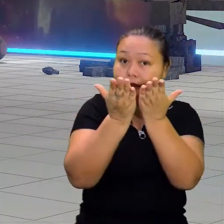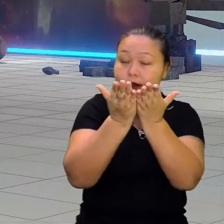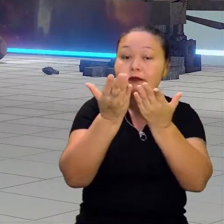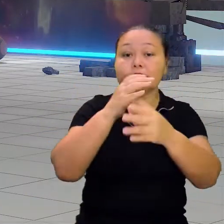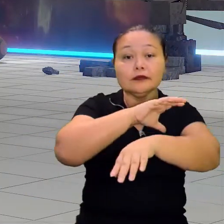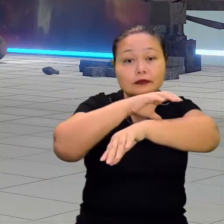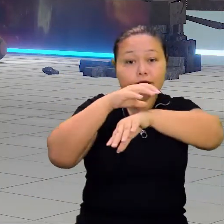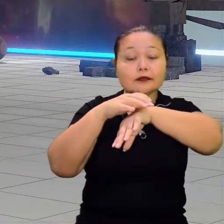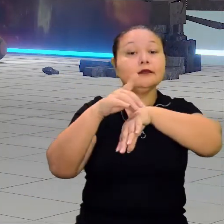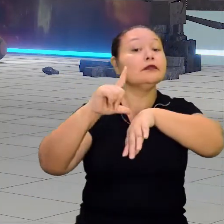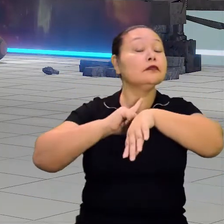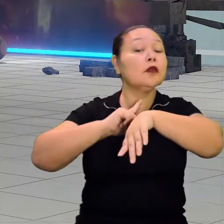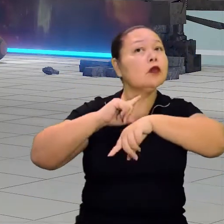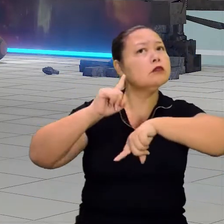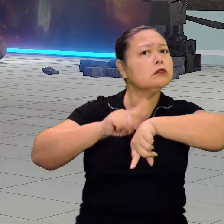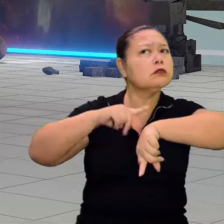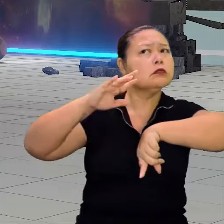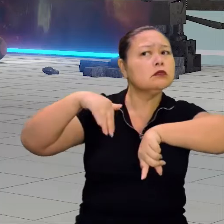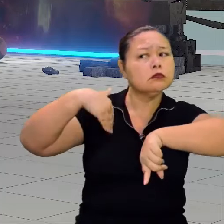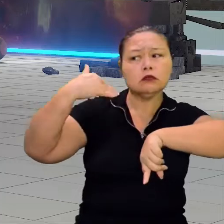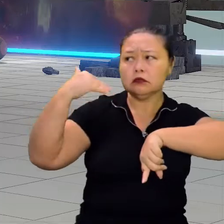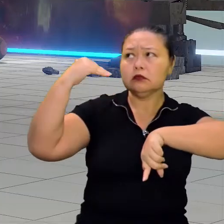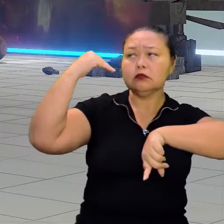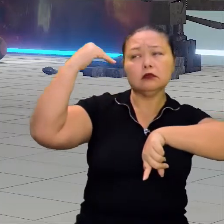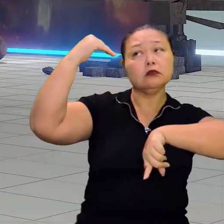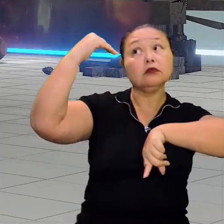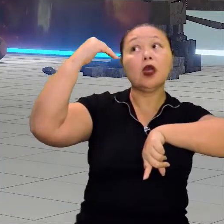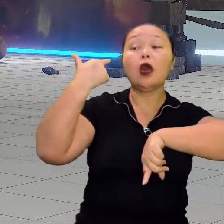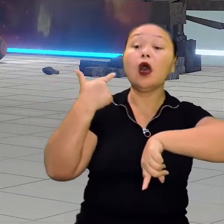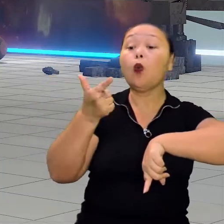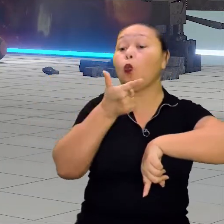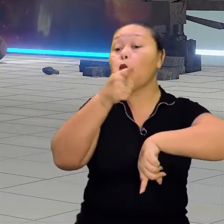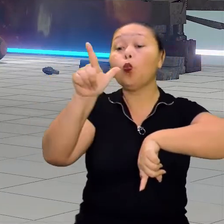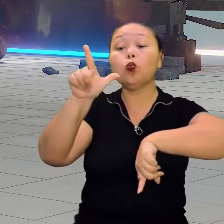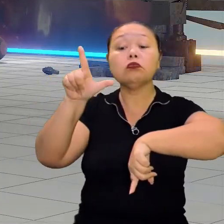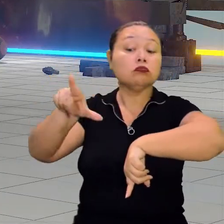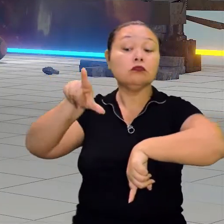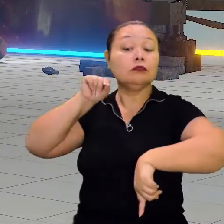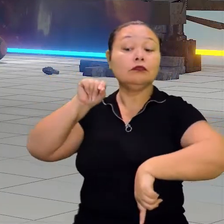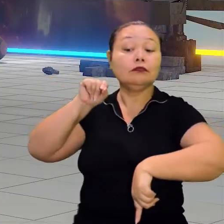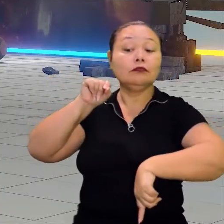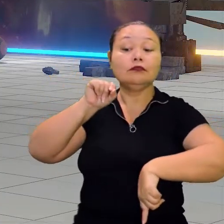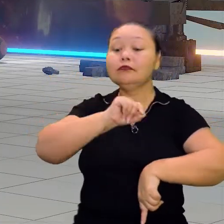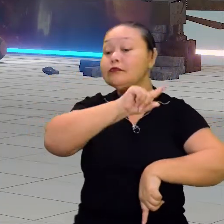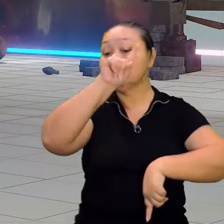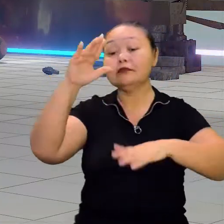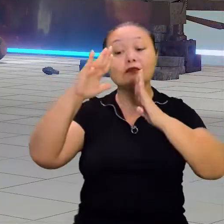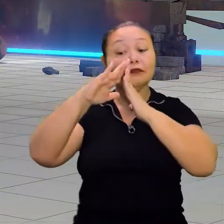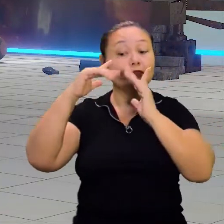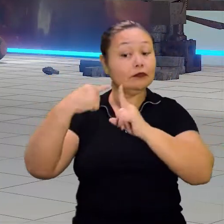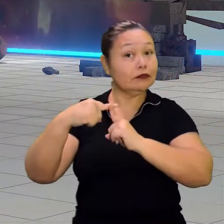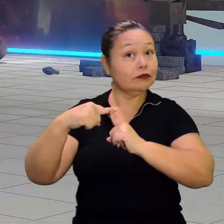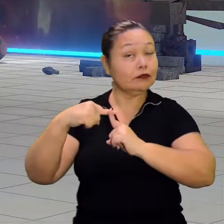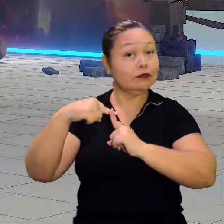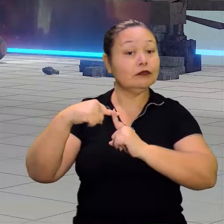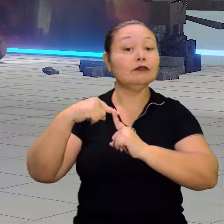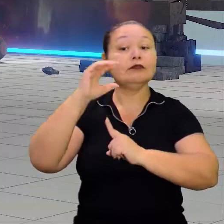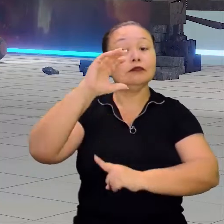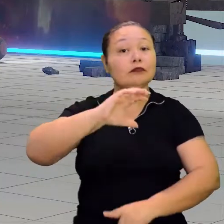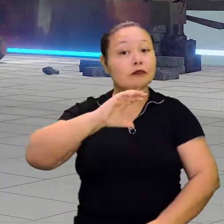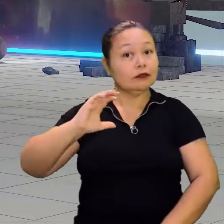e com o tempo, com o crescimento, você acaba tomando outro caminho. vai para o catolicismo.